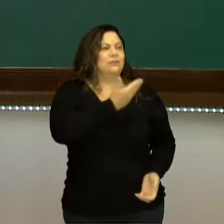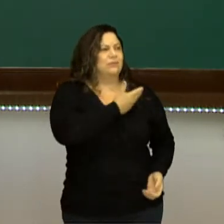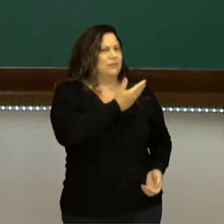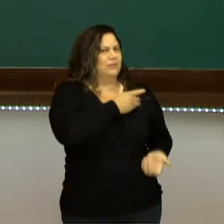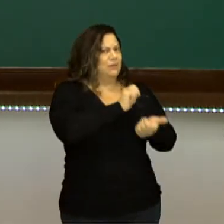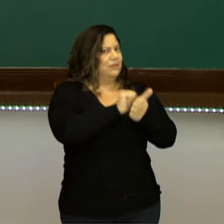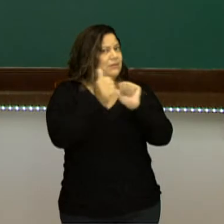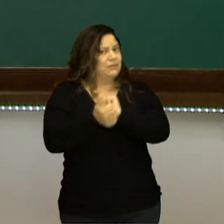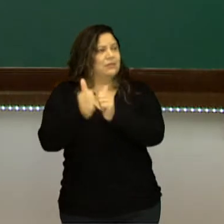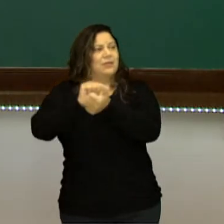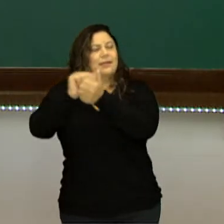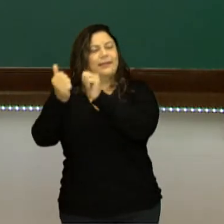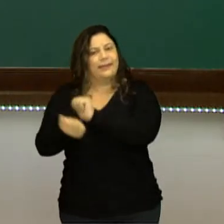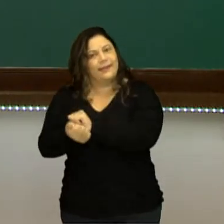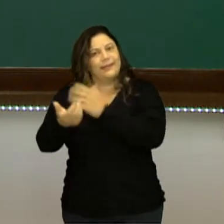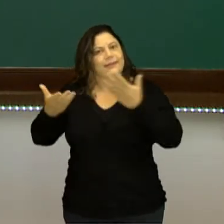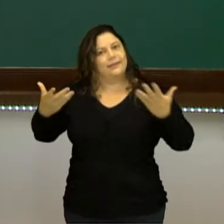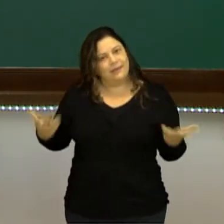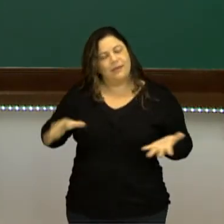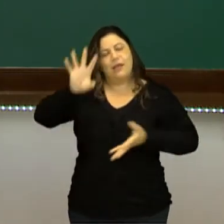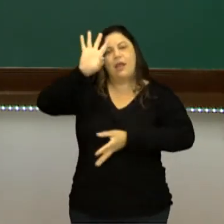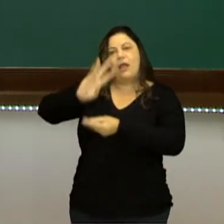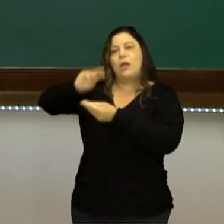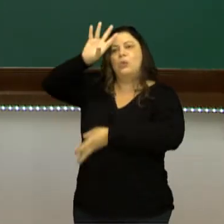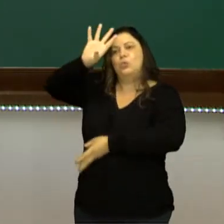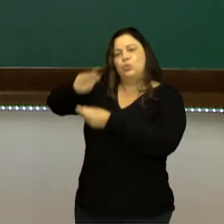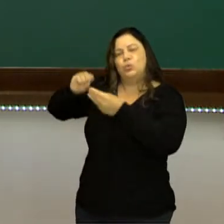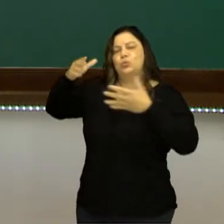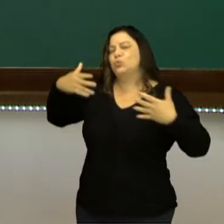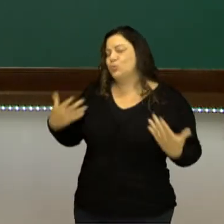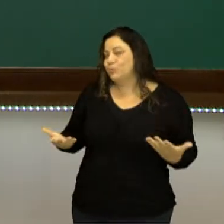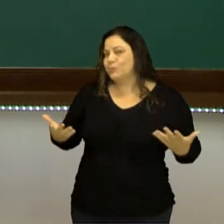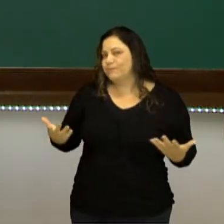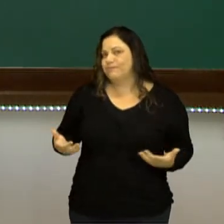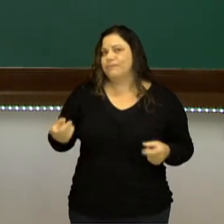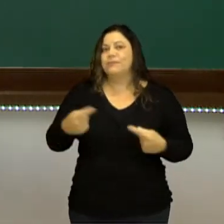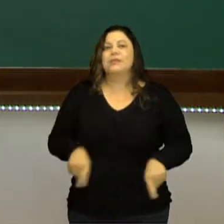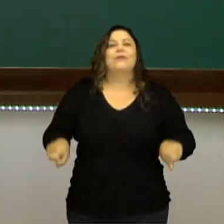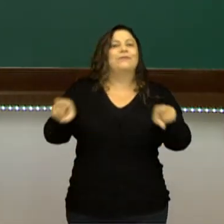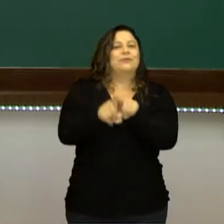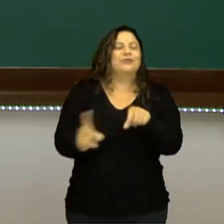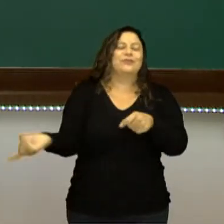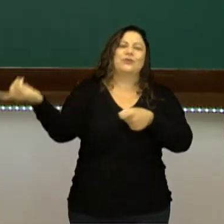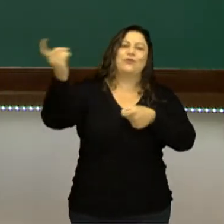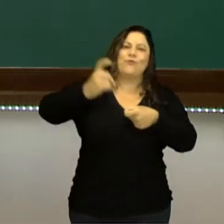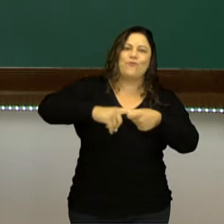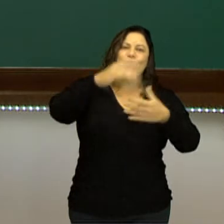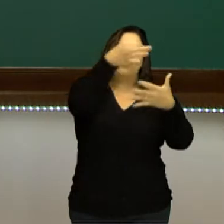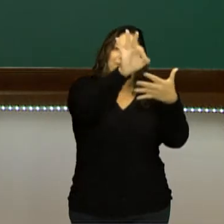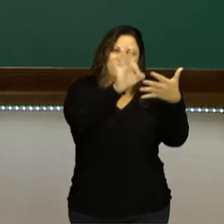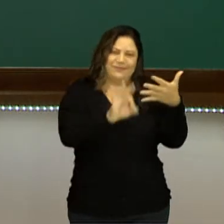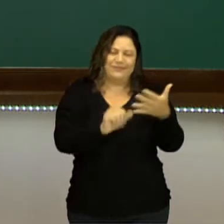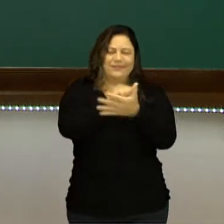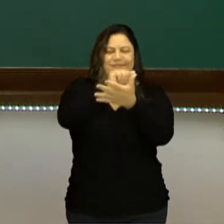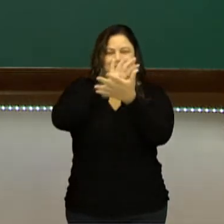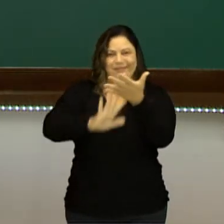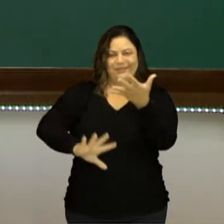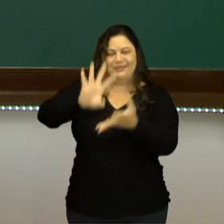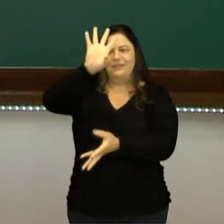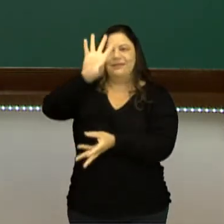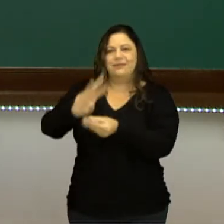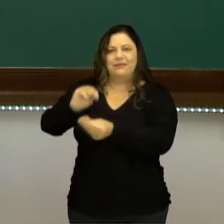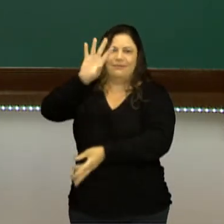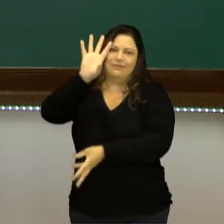adequada para você? Né? Ou será que o resumo é uma técnica adequada? A gente volta fazendo a correção dessa atividade aqui, sintetizando